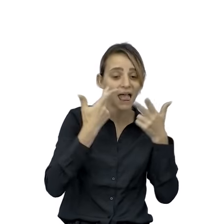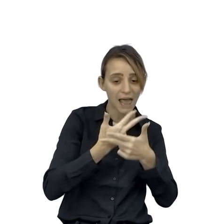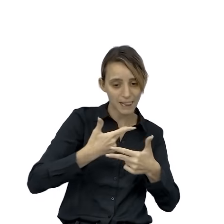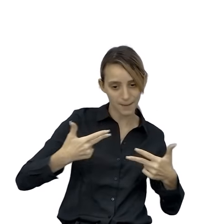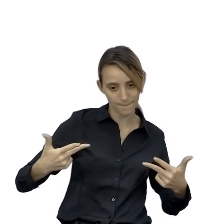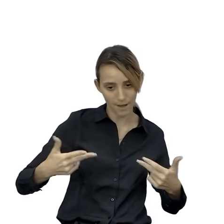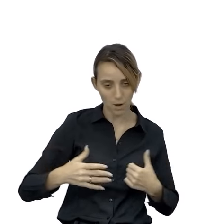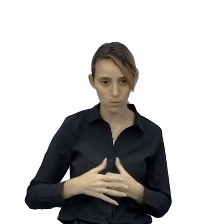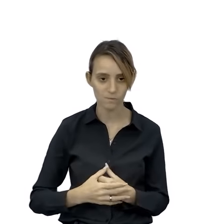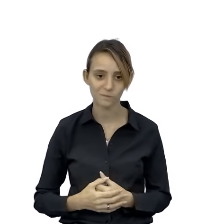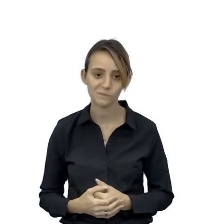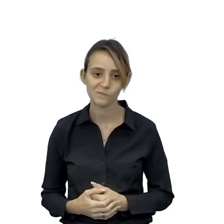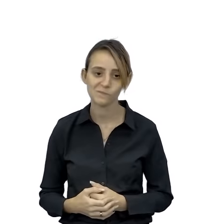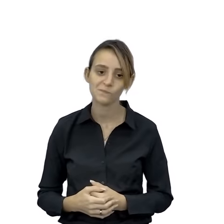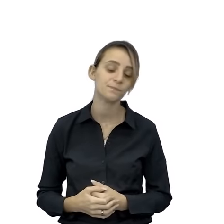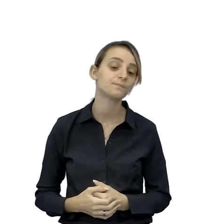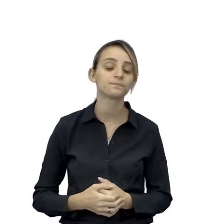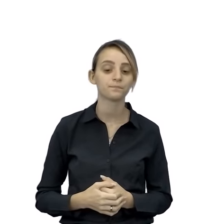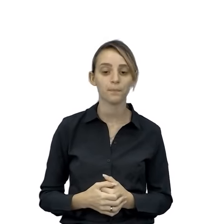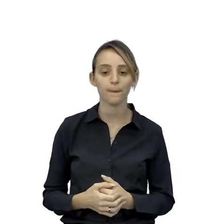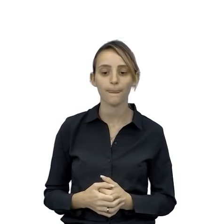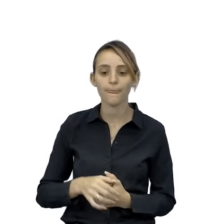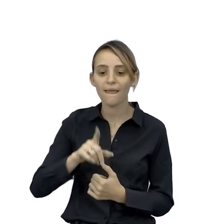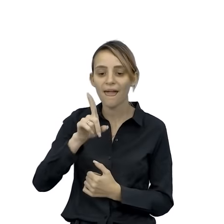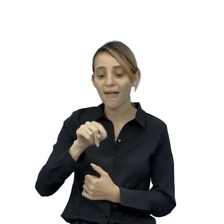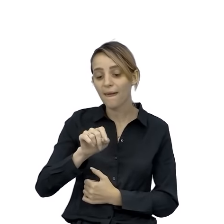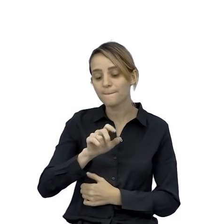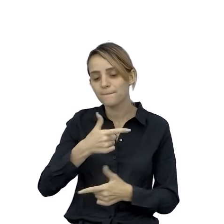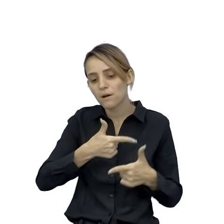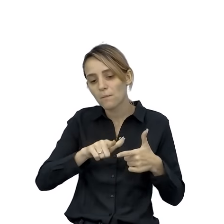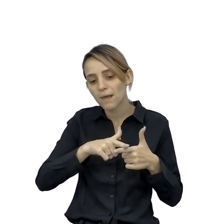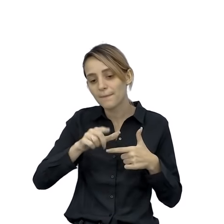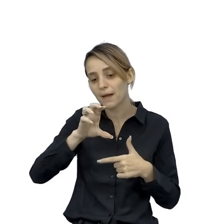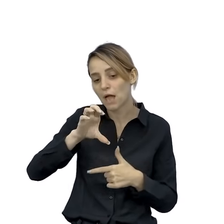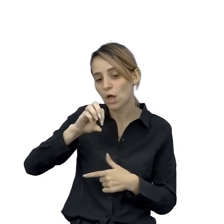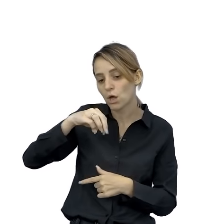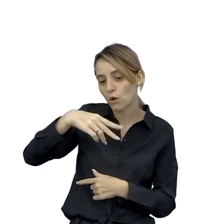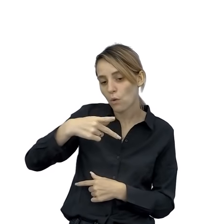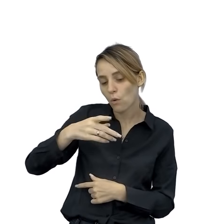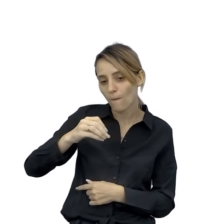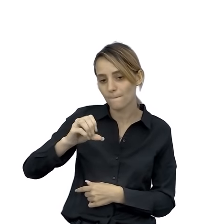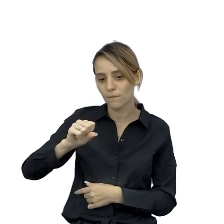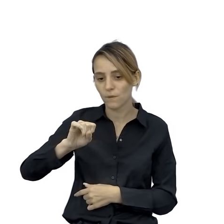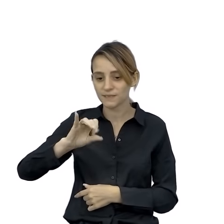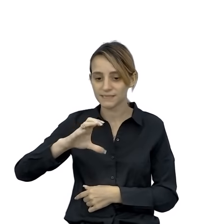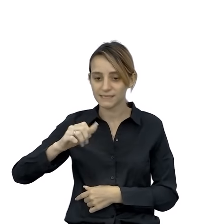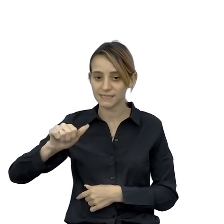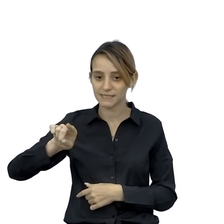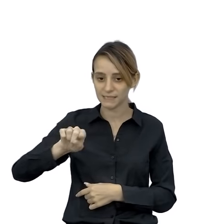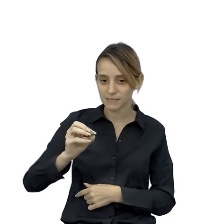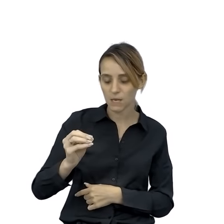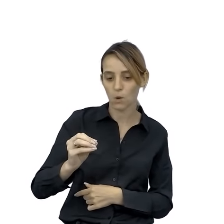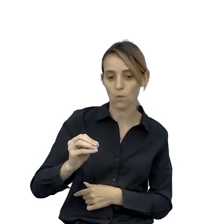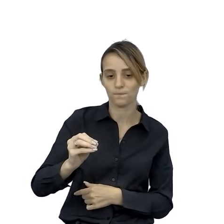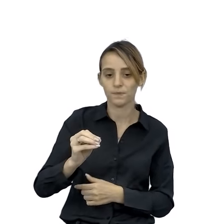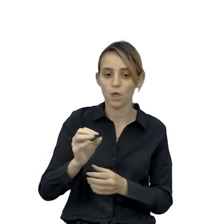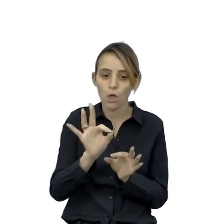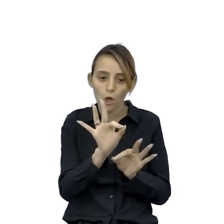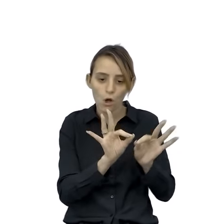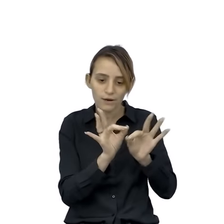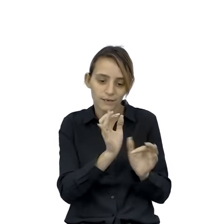esse problema ele é de composição, porque nós temos duas quantidades aqui de miniaturas, né, organizadas por